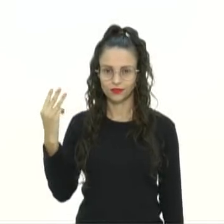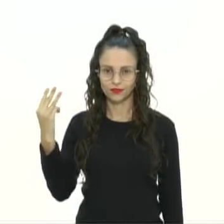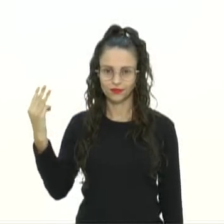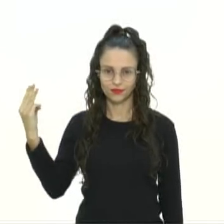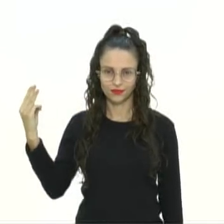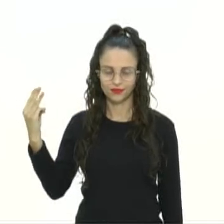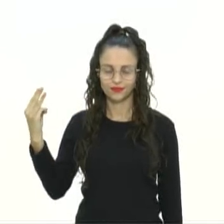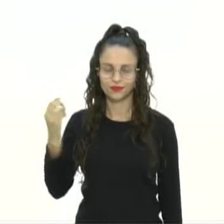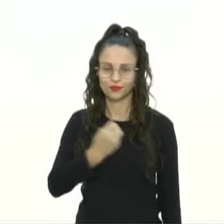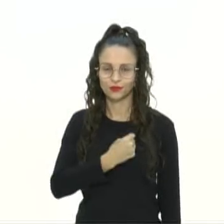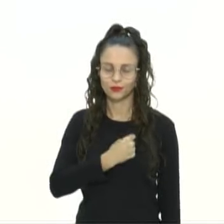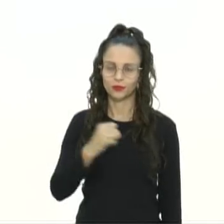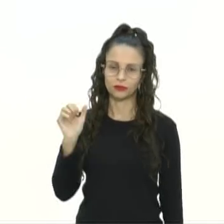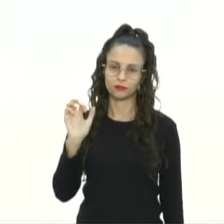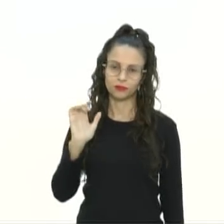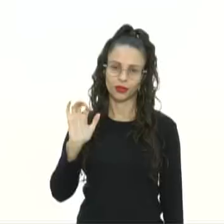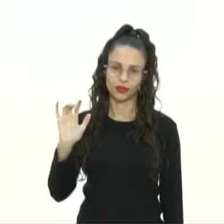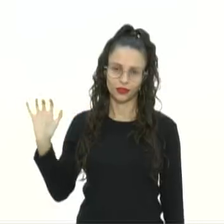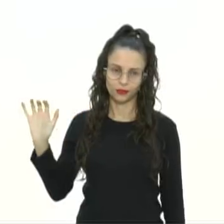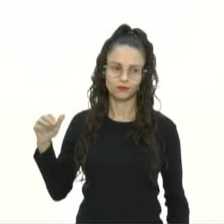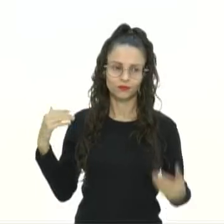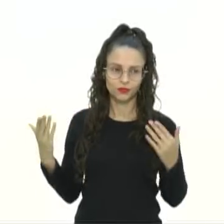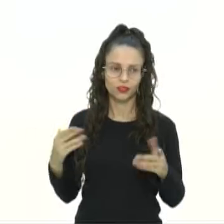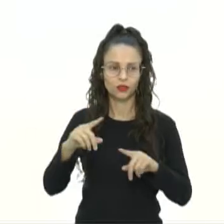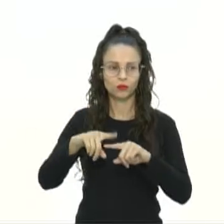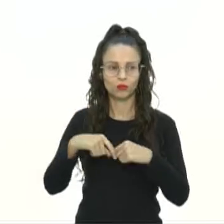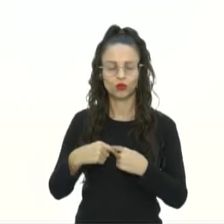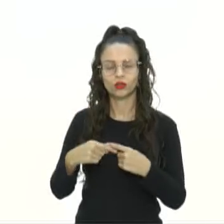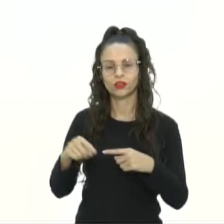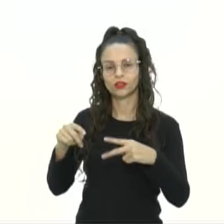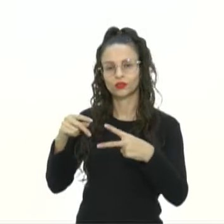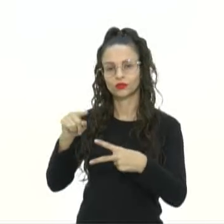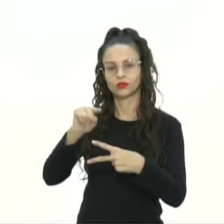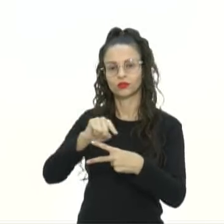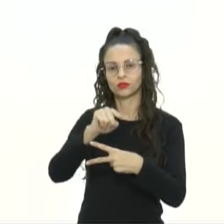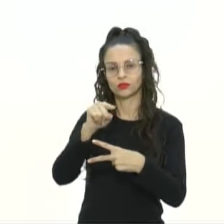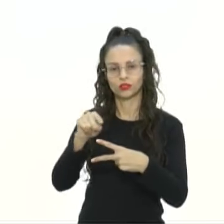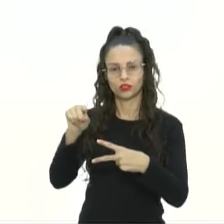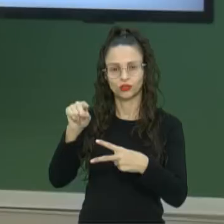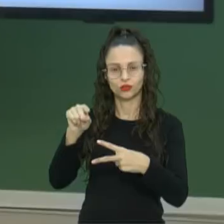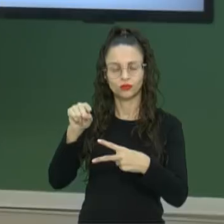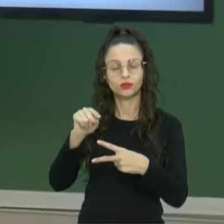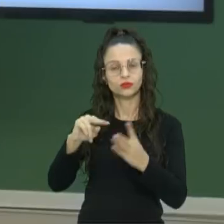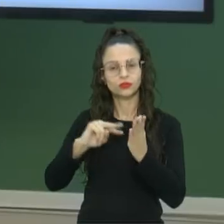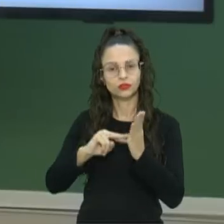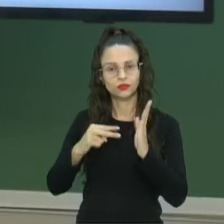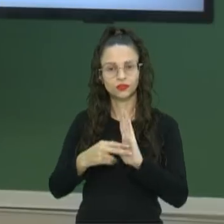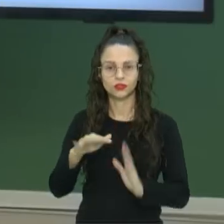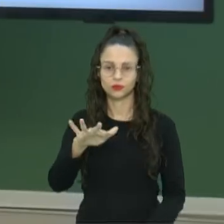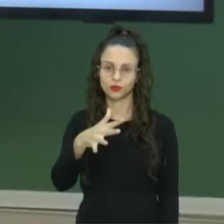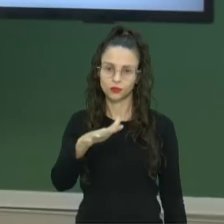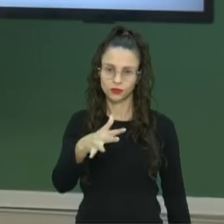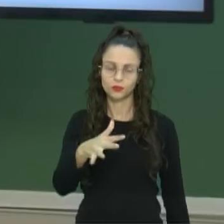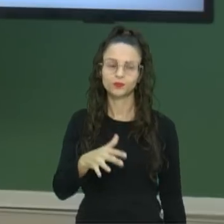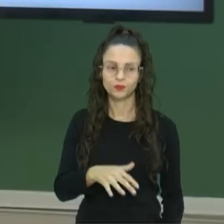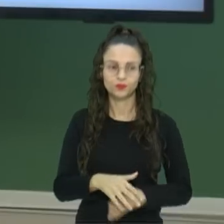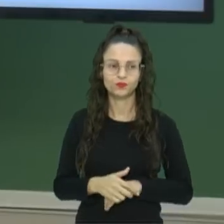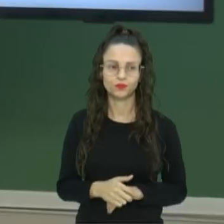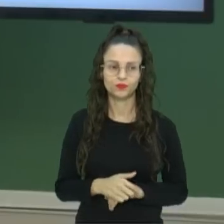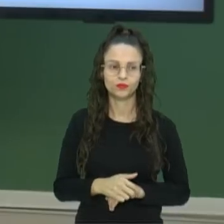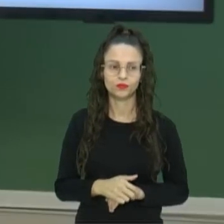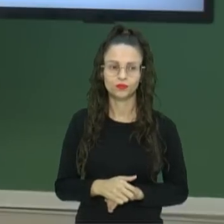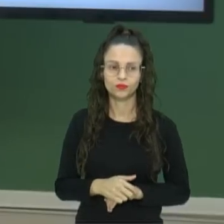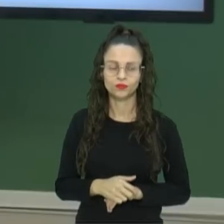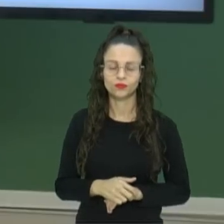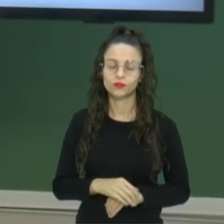3.982,33333 deu uma dízima periódica. Por isso que tem esse tio aqui, ó, em cima do sinal de igual, porque é aproximado, certo? Então, a